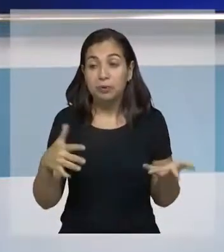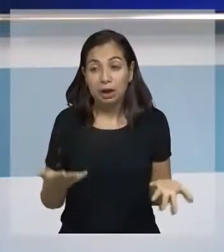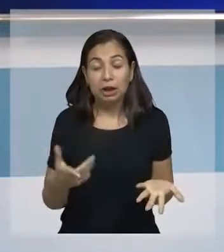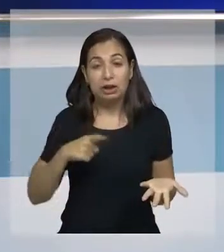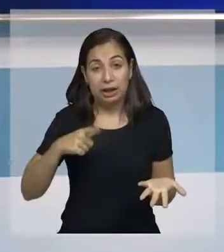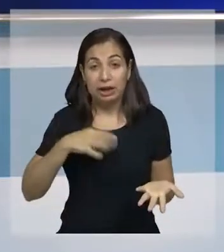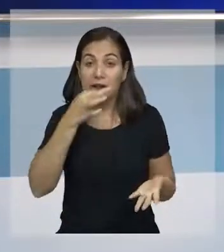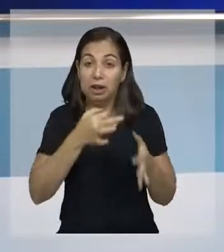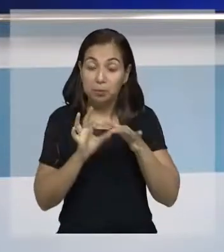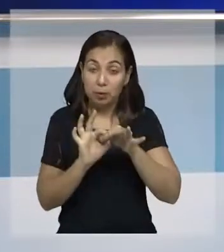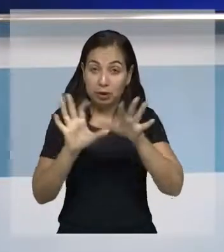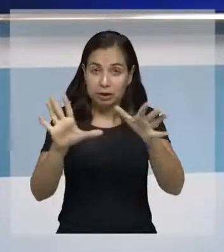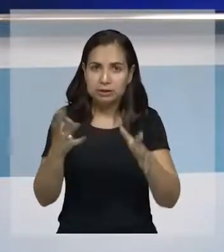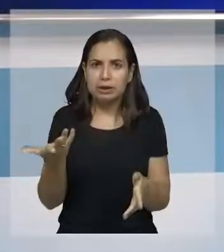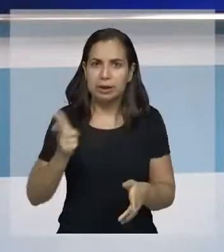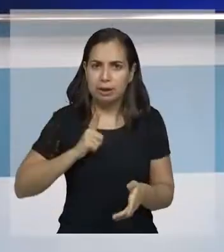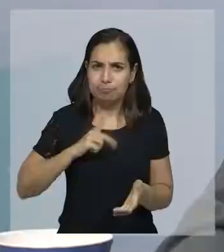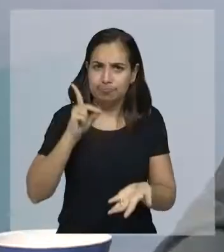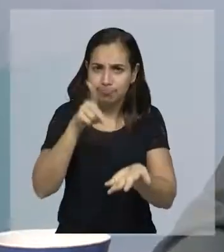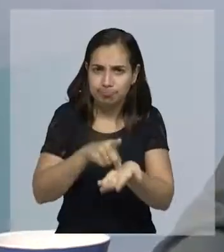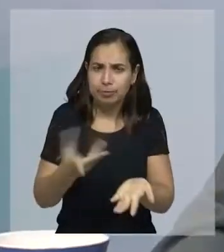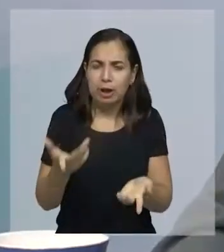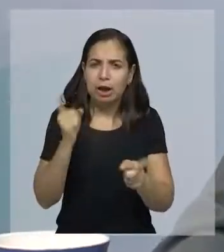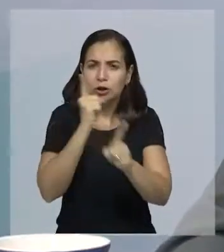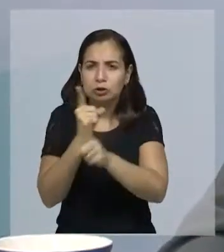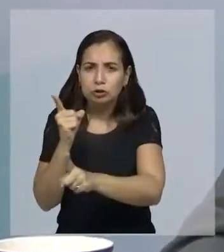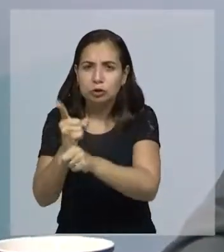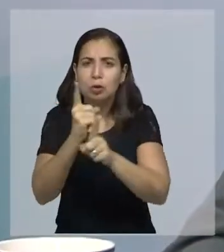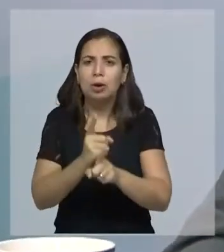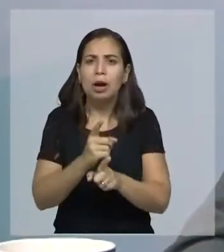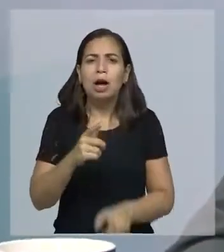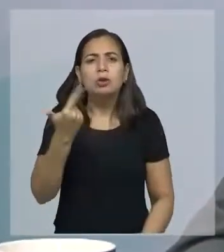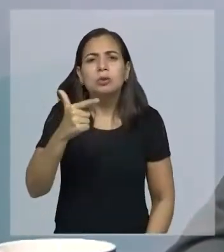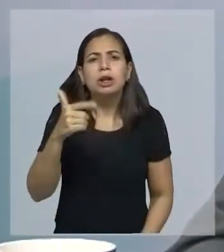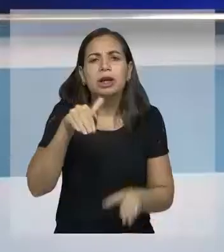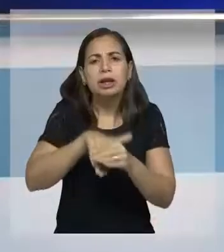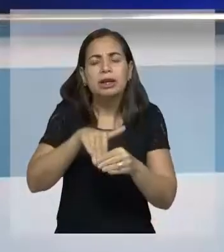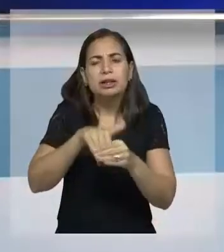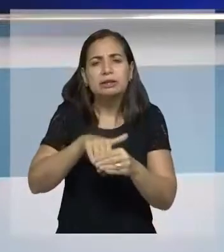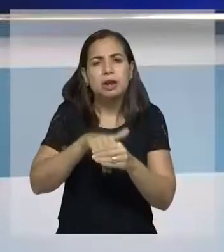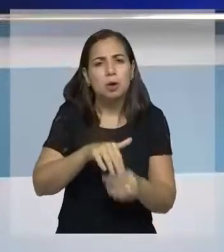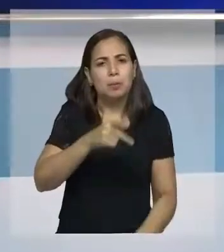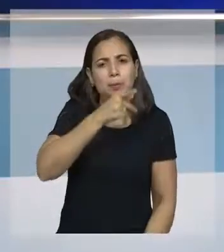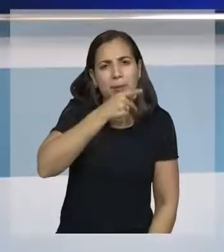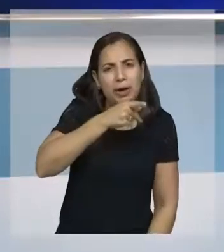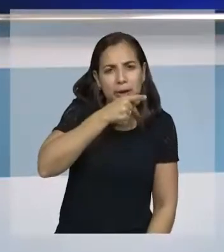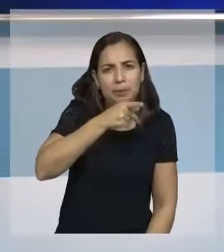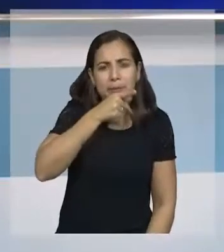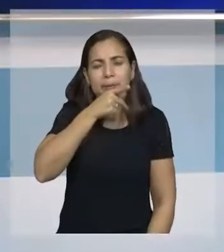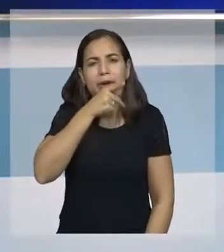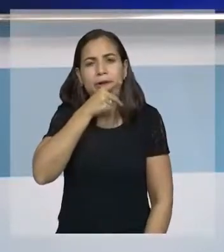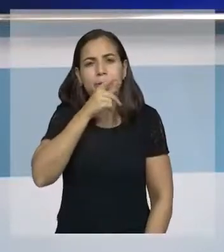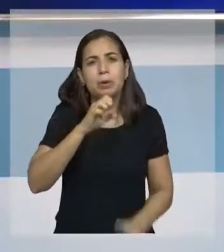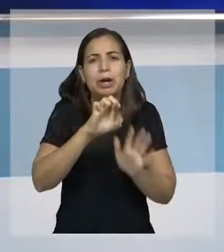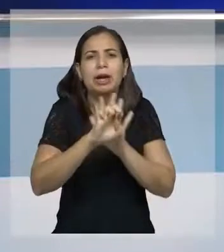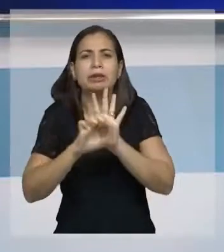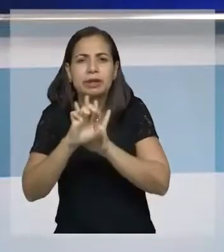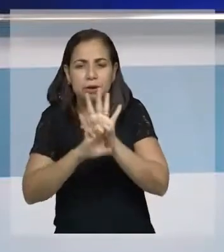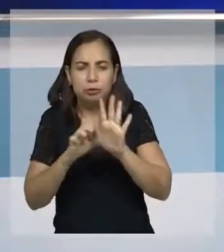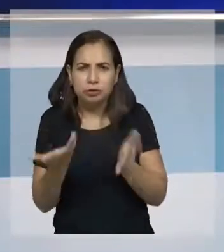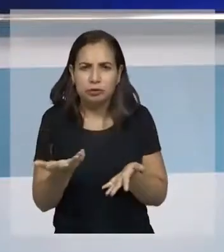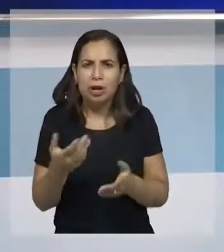modernas, você não tem eleições coincidentes entre parlamento e poder executivo. Eu não sei por que o Brasil